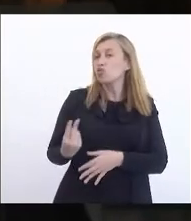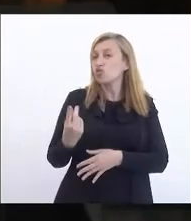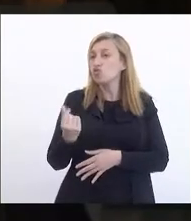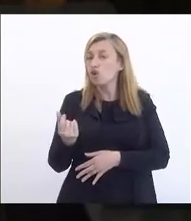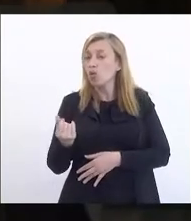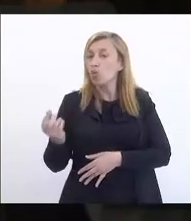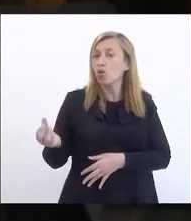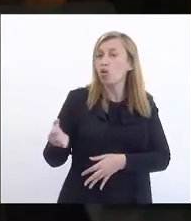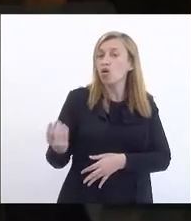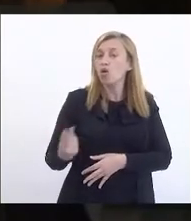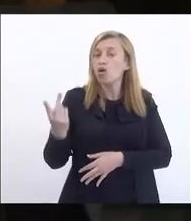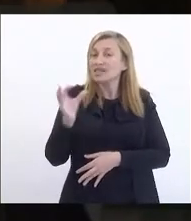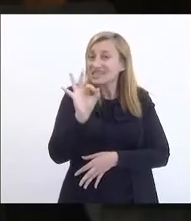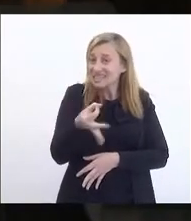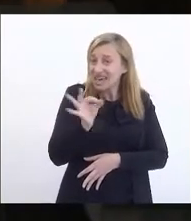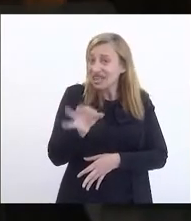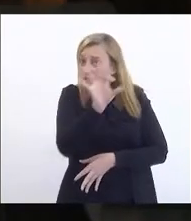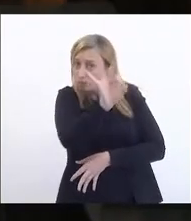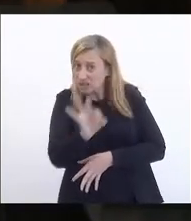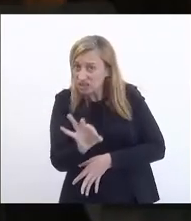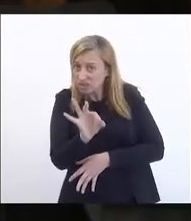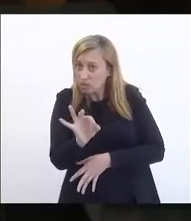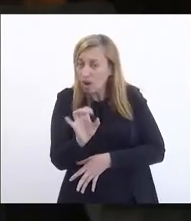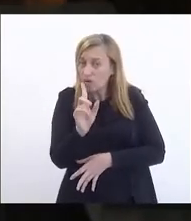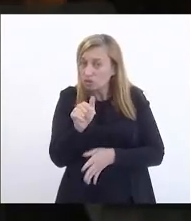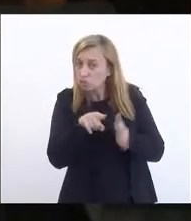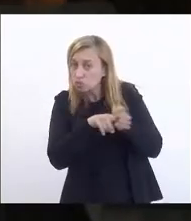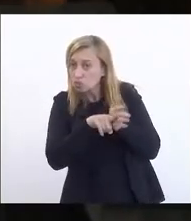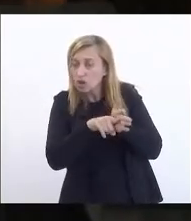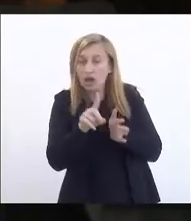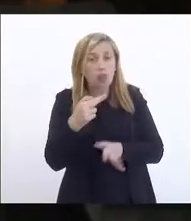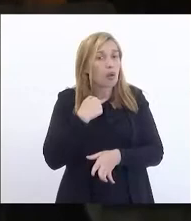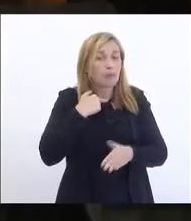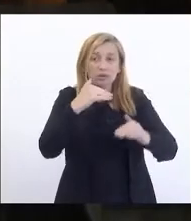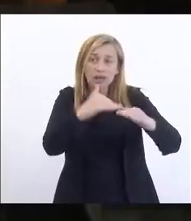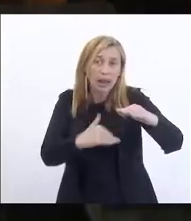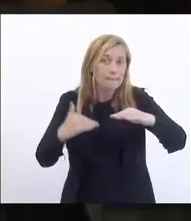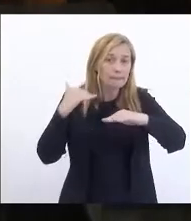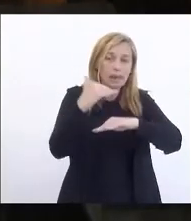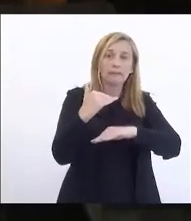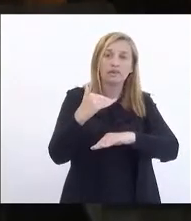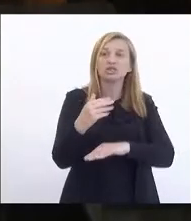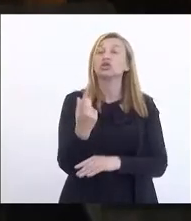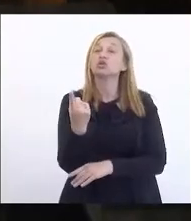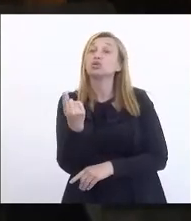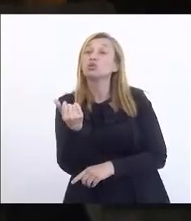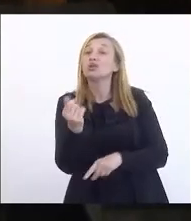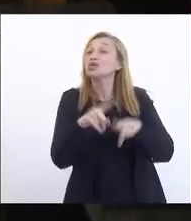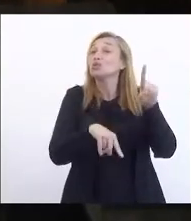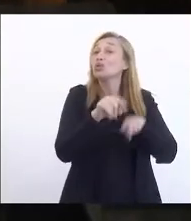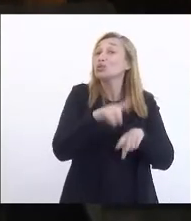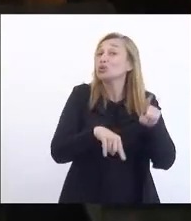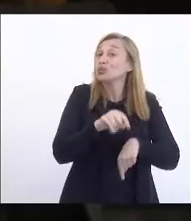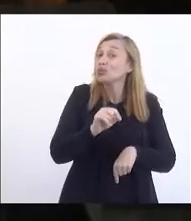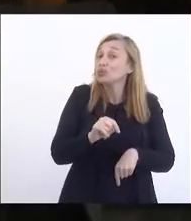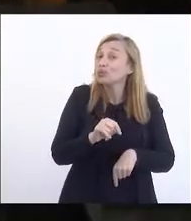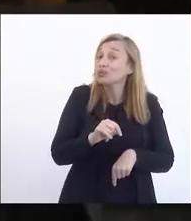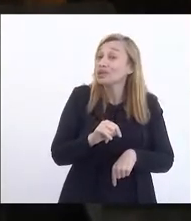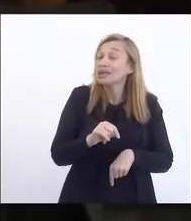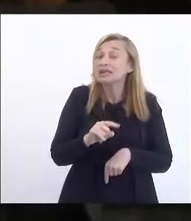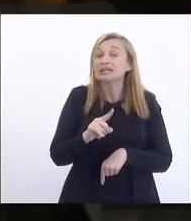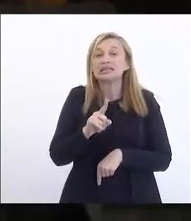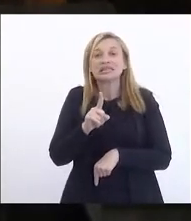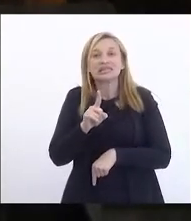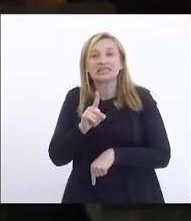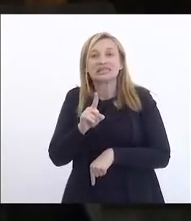acumulado dos percentuais de depreciação, não pode superar o preço do produto. Nem